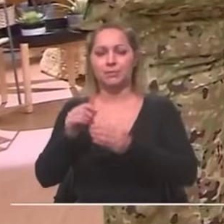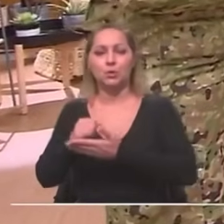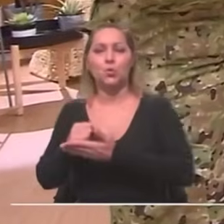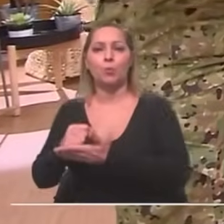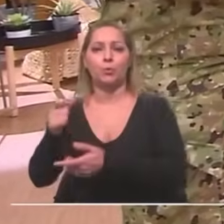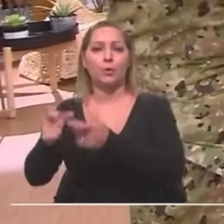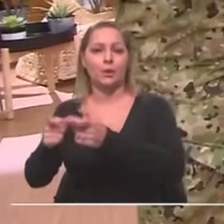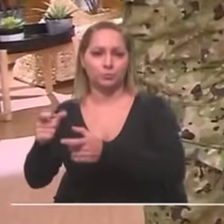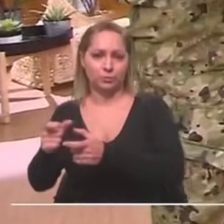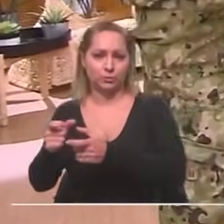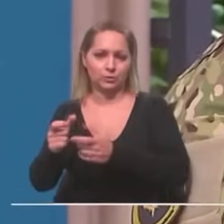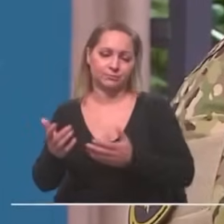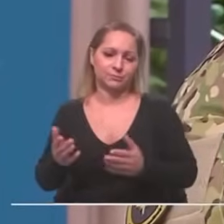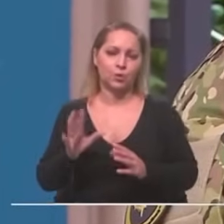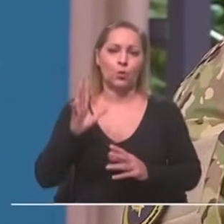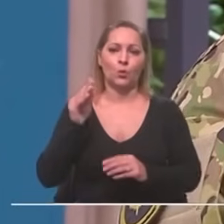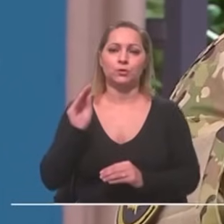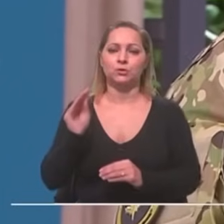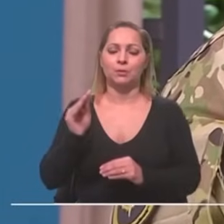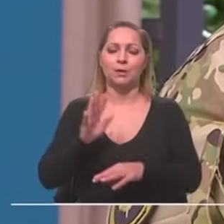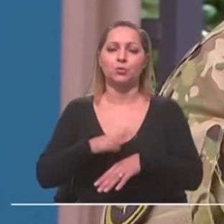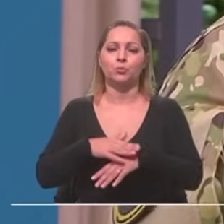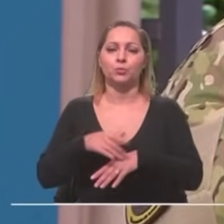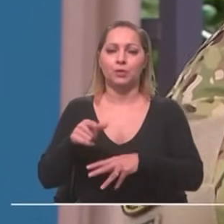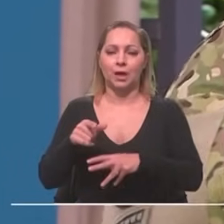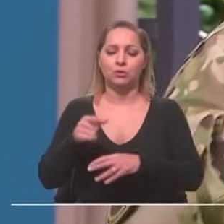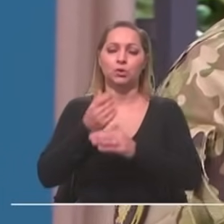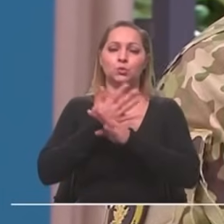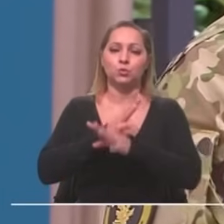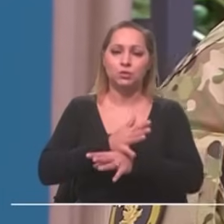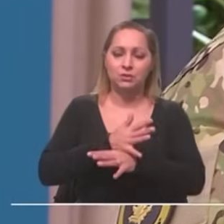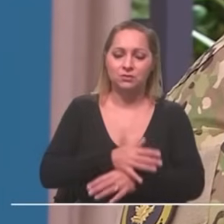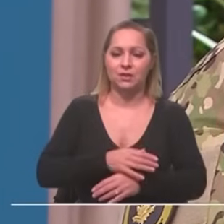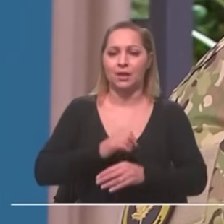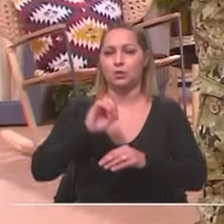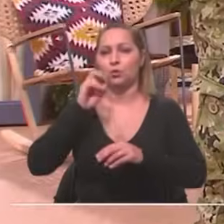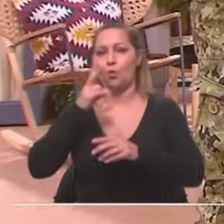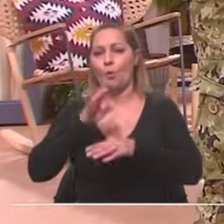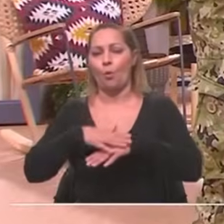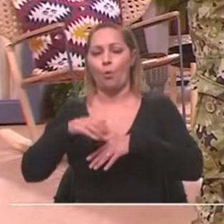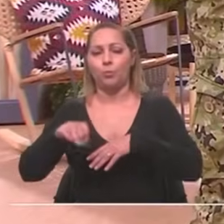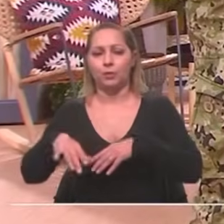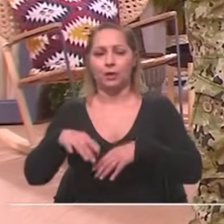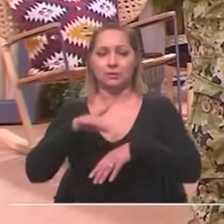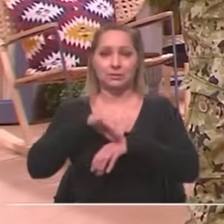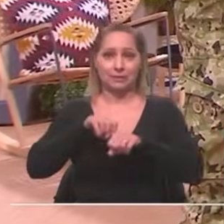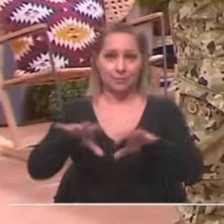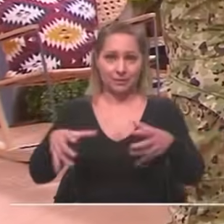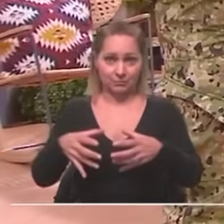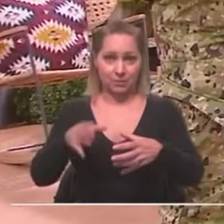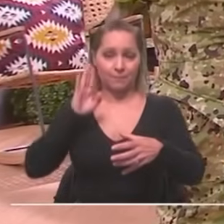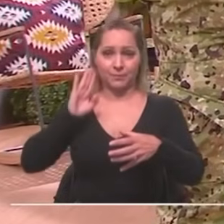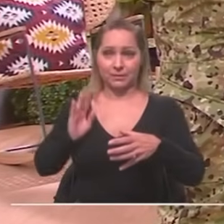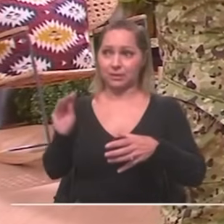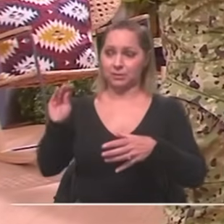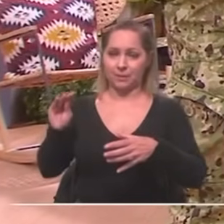população. É preciso ver que quando foram chamados por causa dos incêndios, claro, ou por causa da situação da pandémica, só a